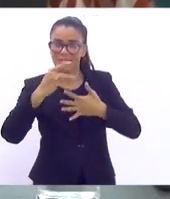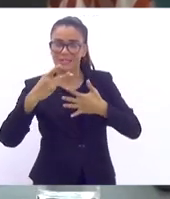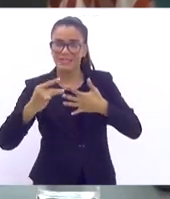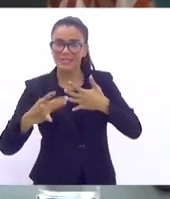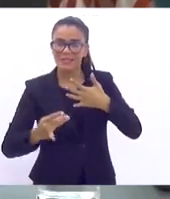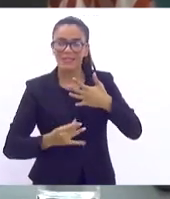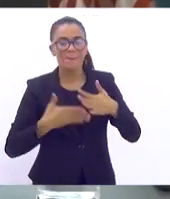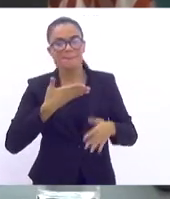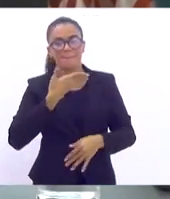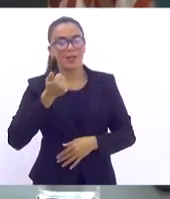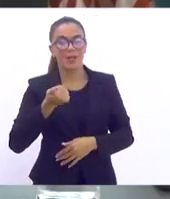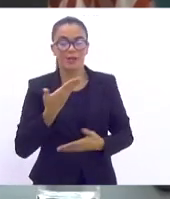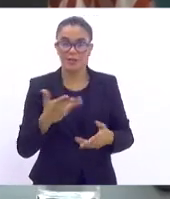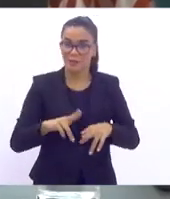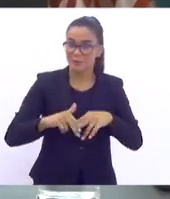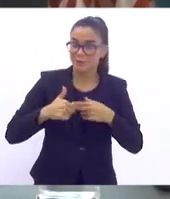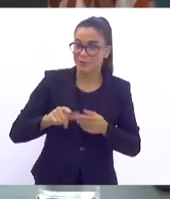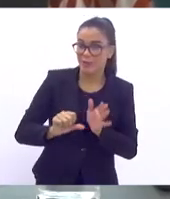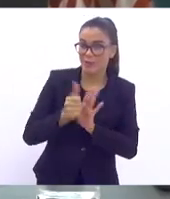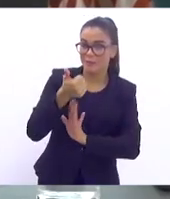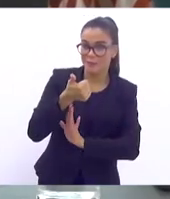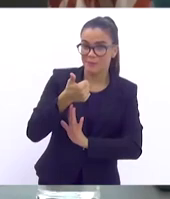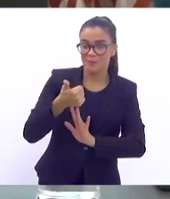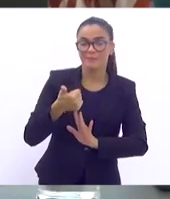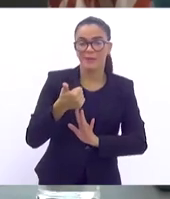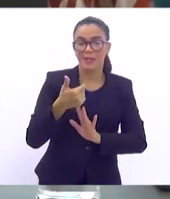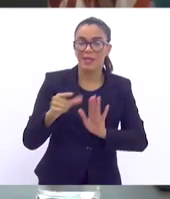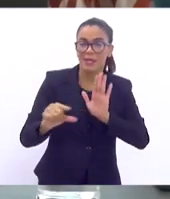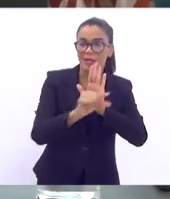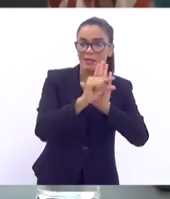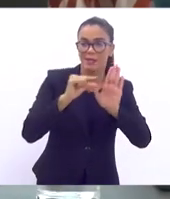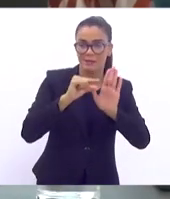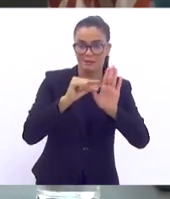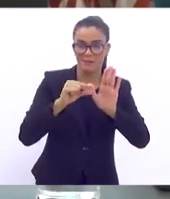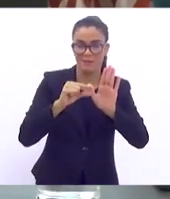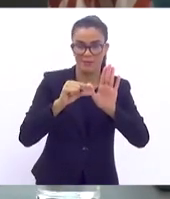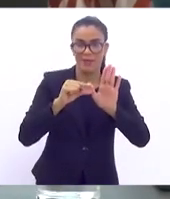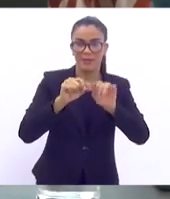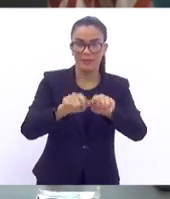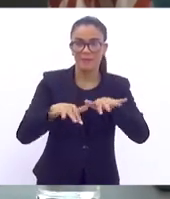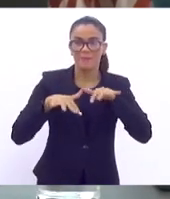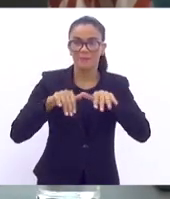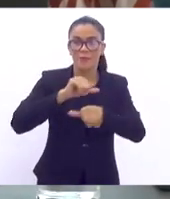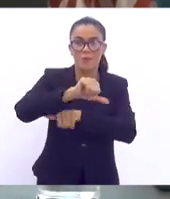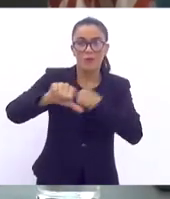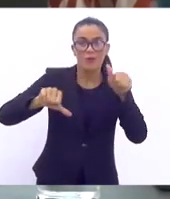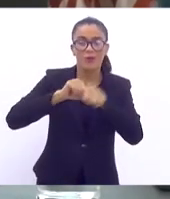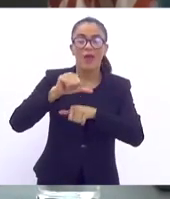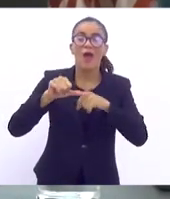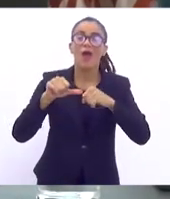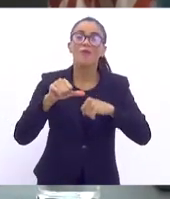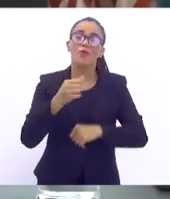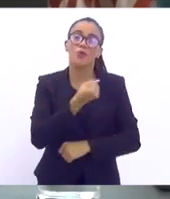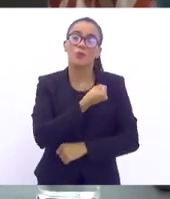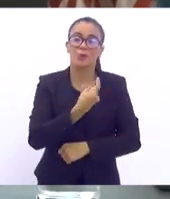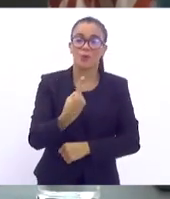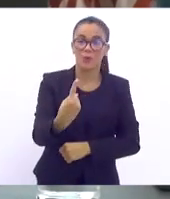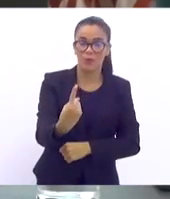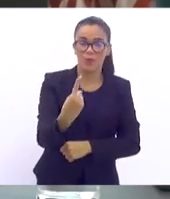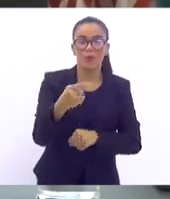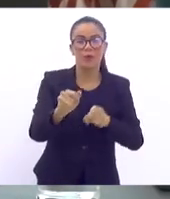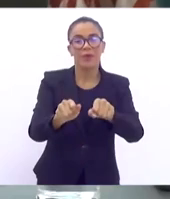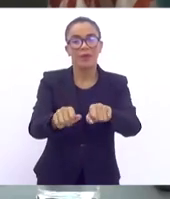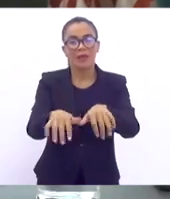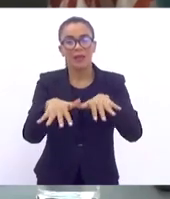então a primeira emenda do plenário foi emenda modificativa número 1 que foi da